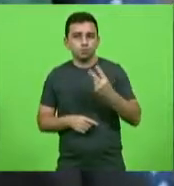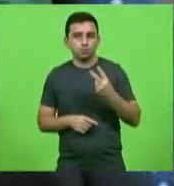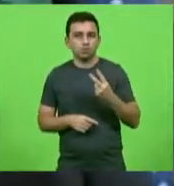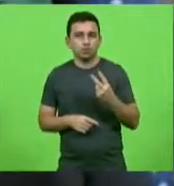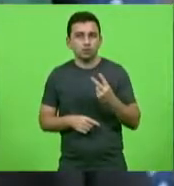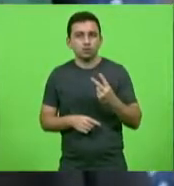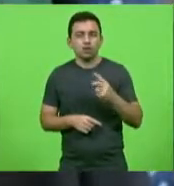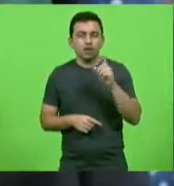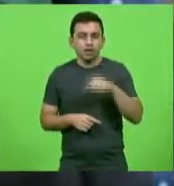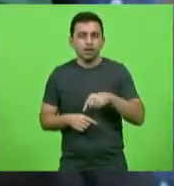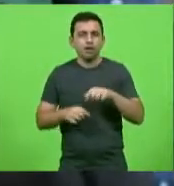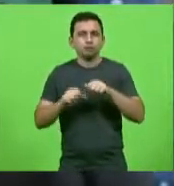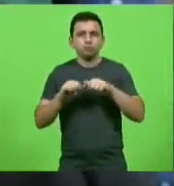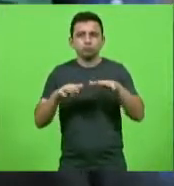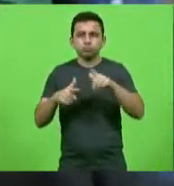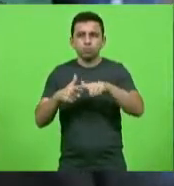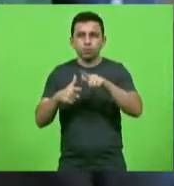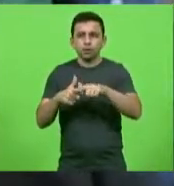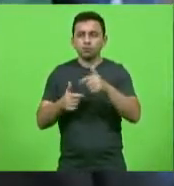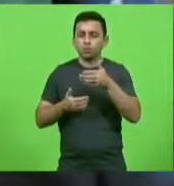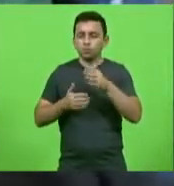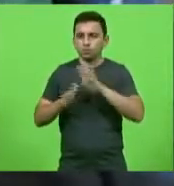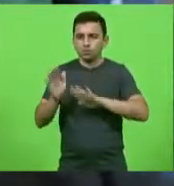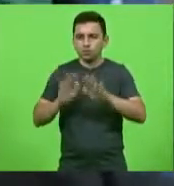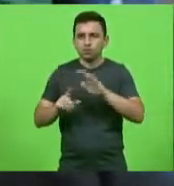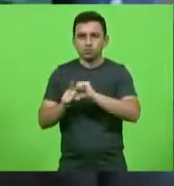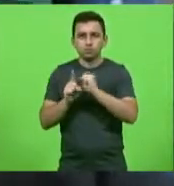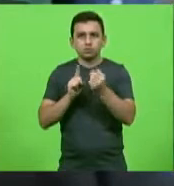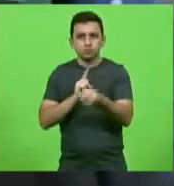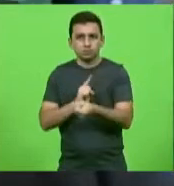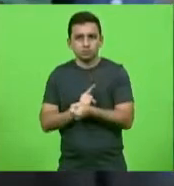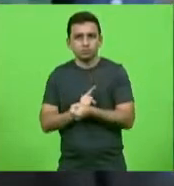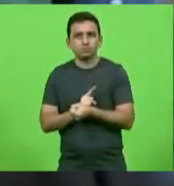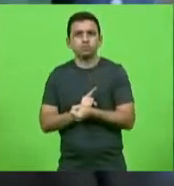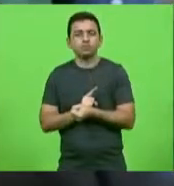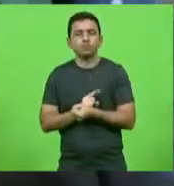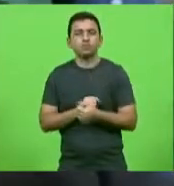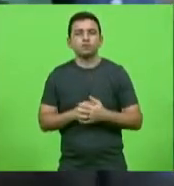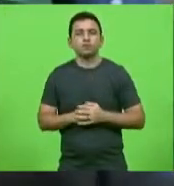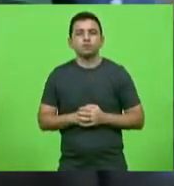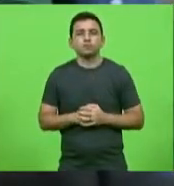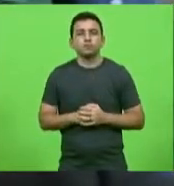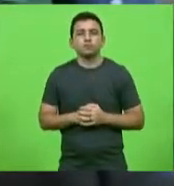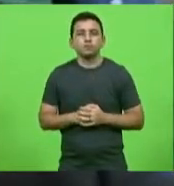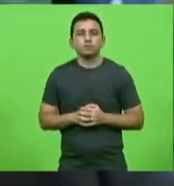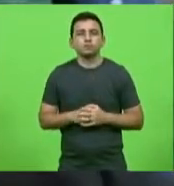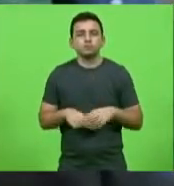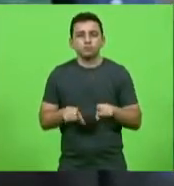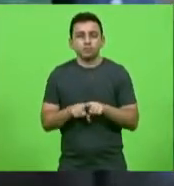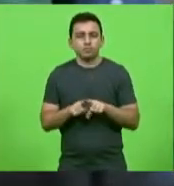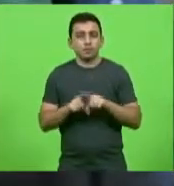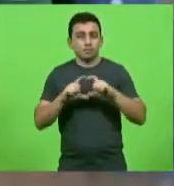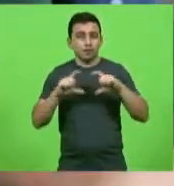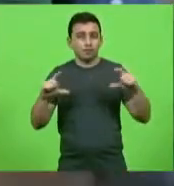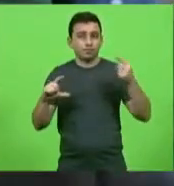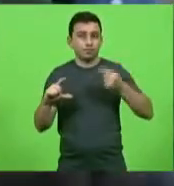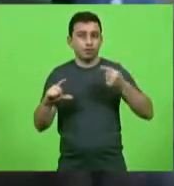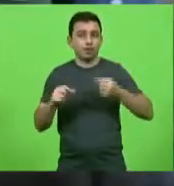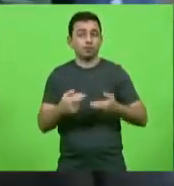aos efeitos econômicos e sociais decorrentes da pandemia da Covid-19. Fala o seu parágrafo 1º.